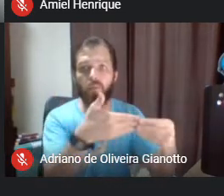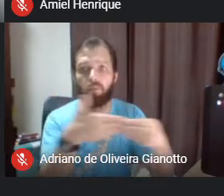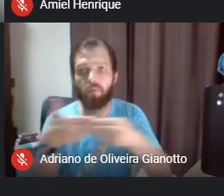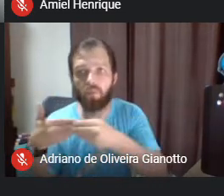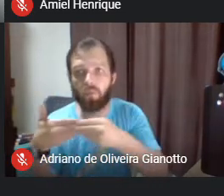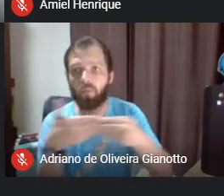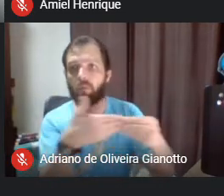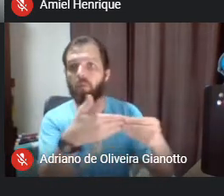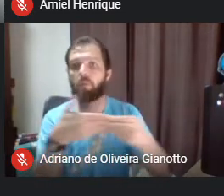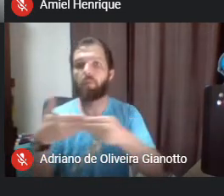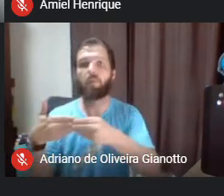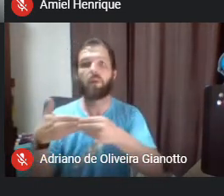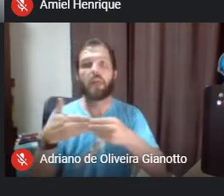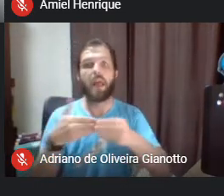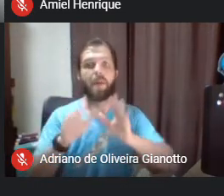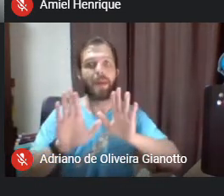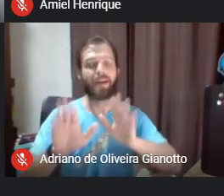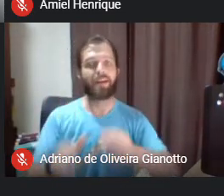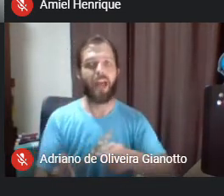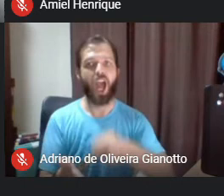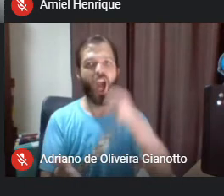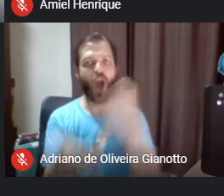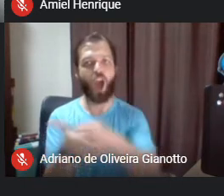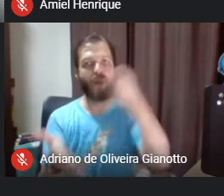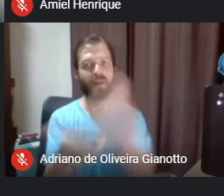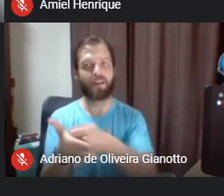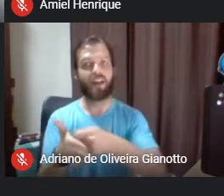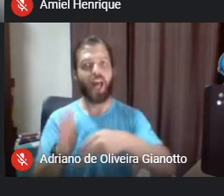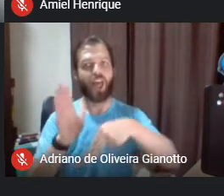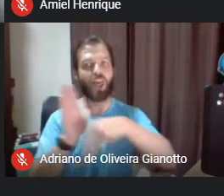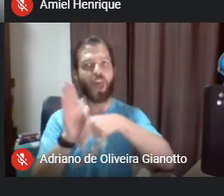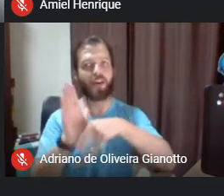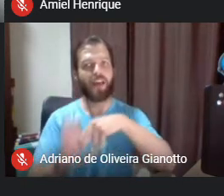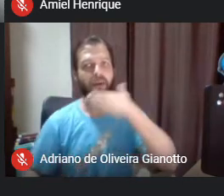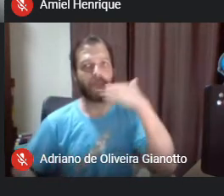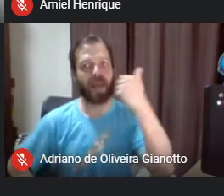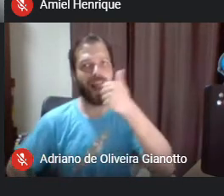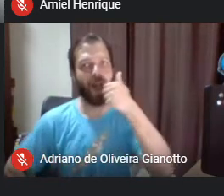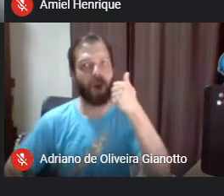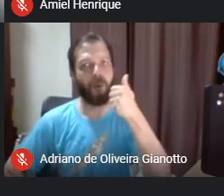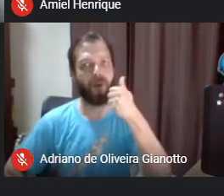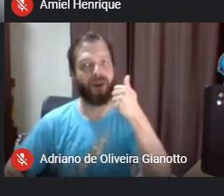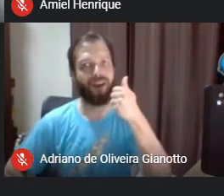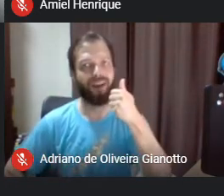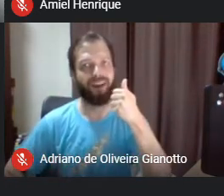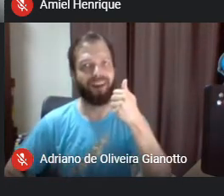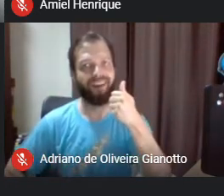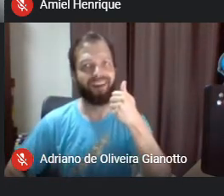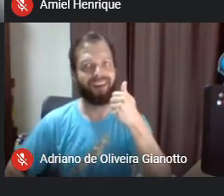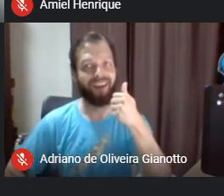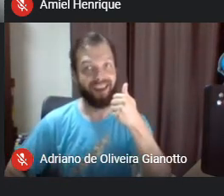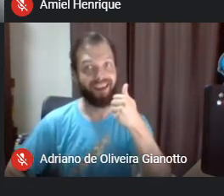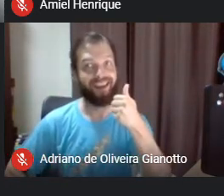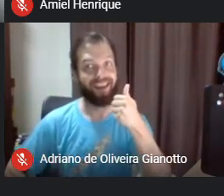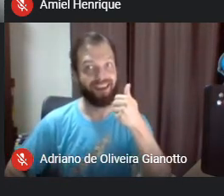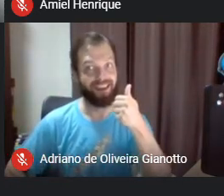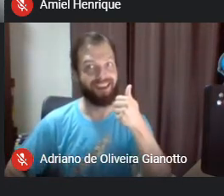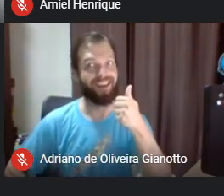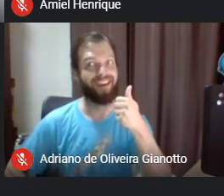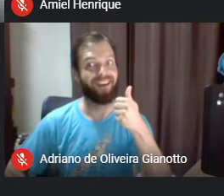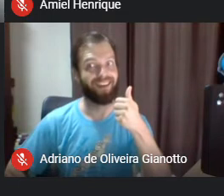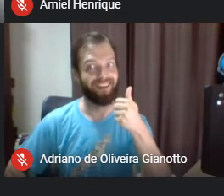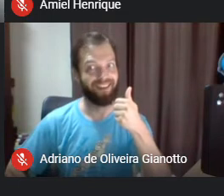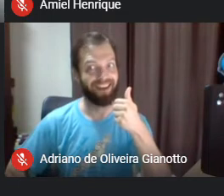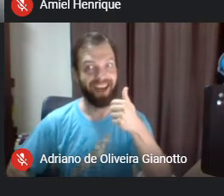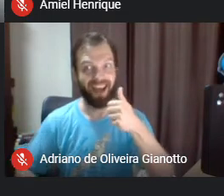auxílio moradia, auxílio locomoção, enfim, mas é obrigatório ter nota